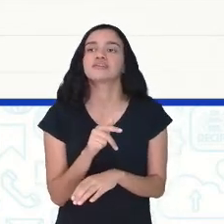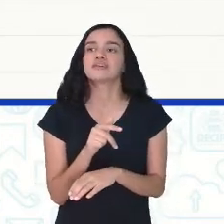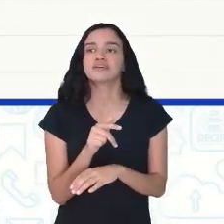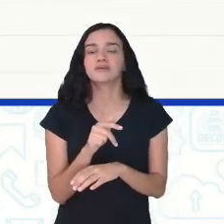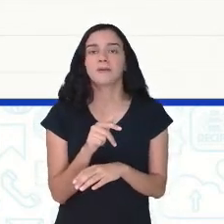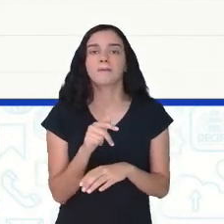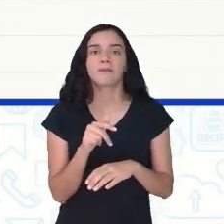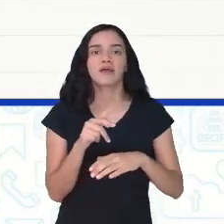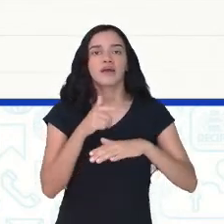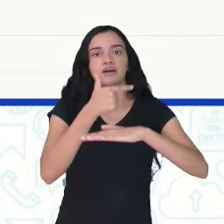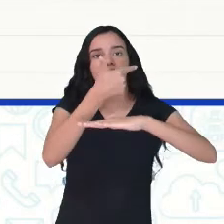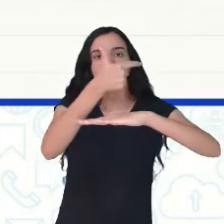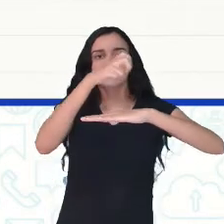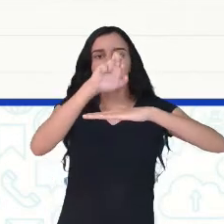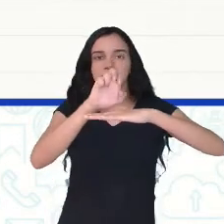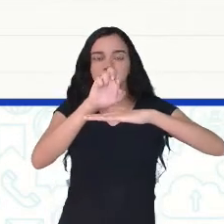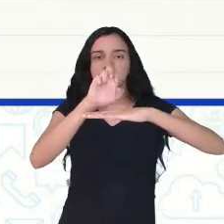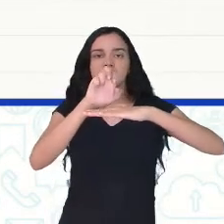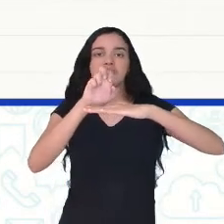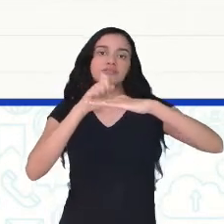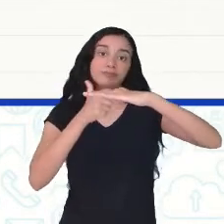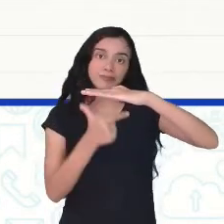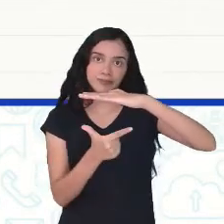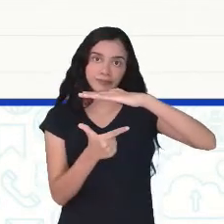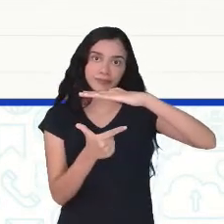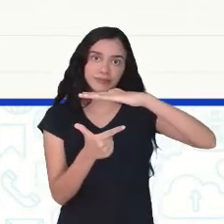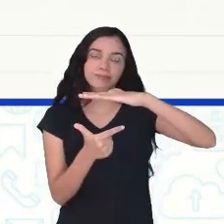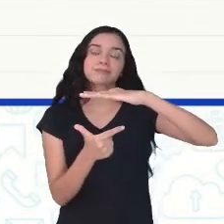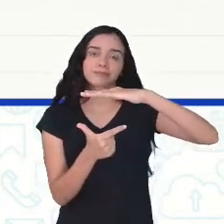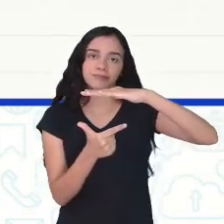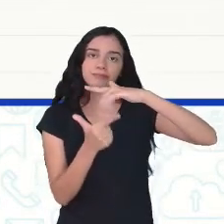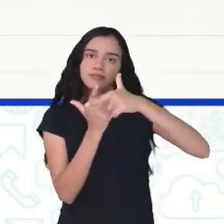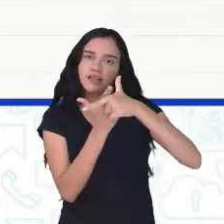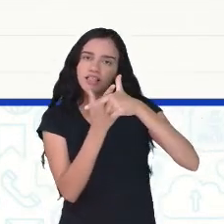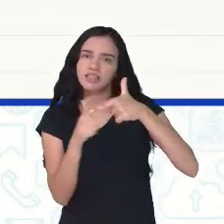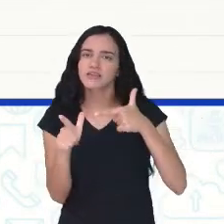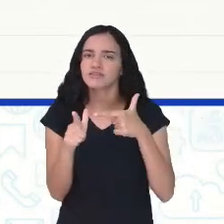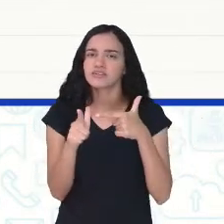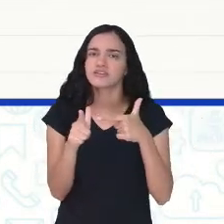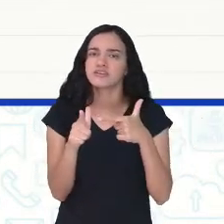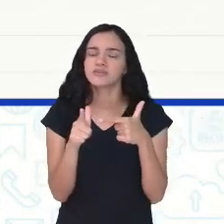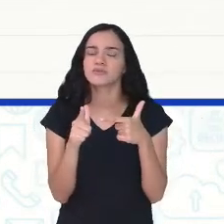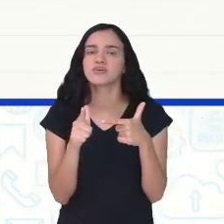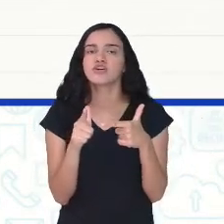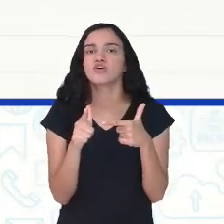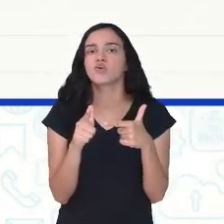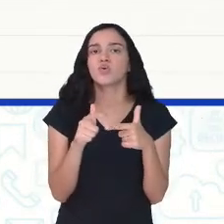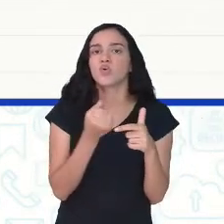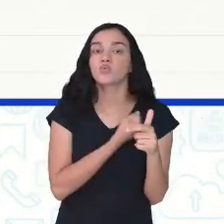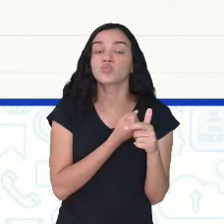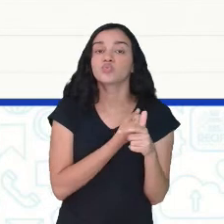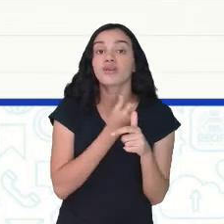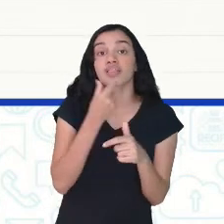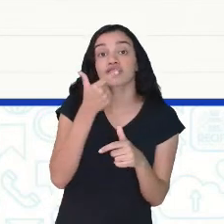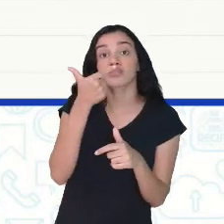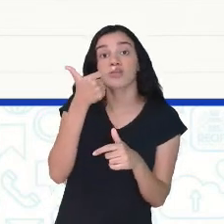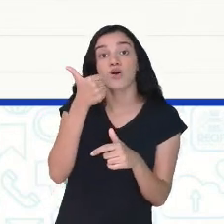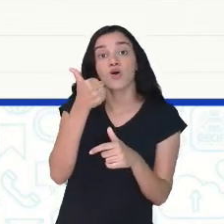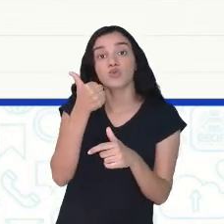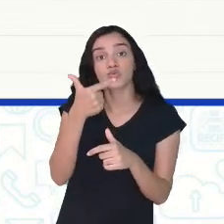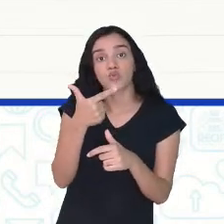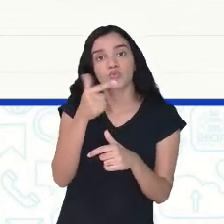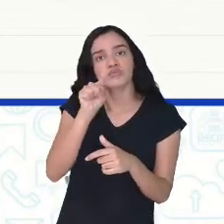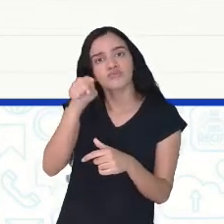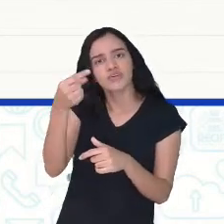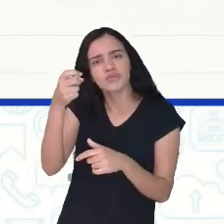a fração do número 25 dividido por 2 não dá um número inteiro, dá 12,5, isso